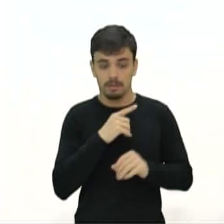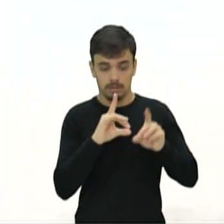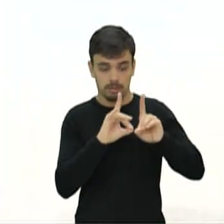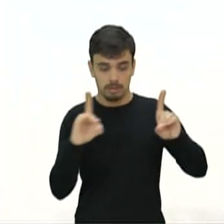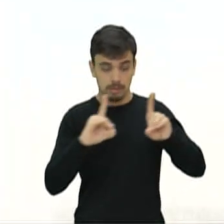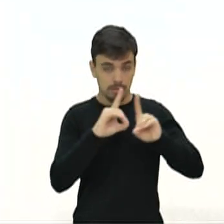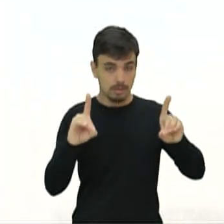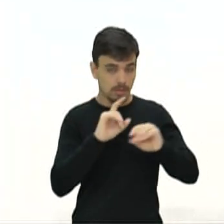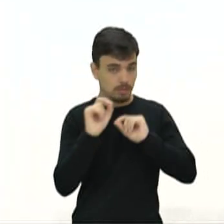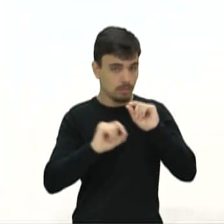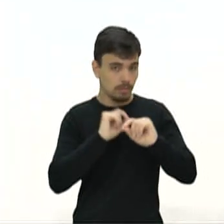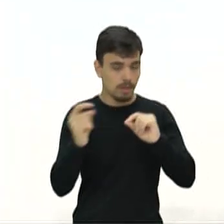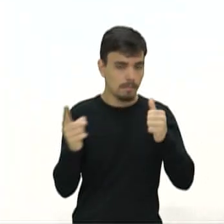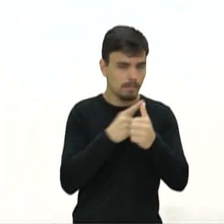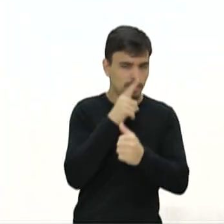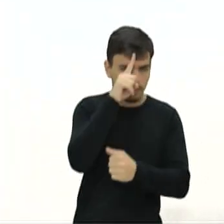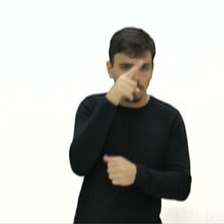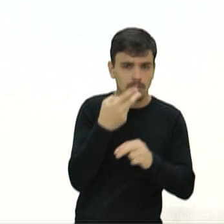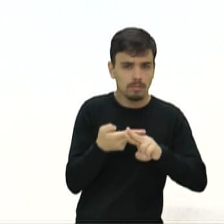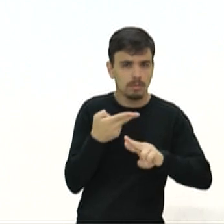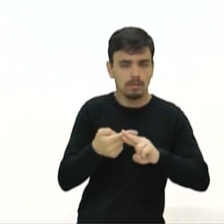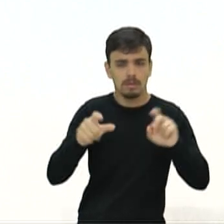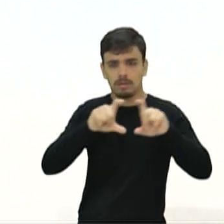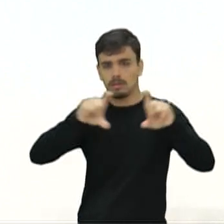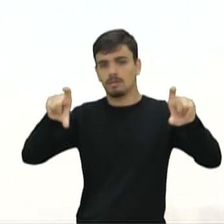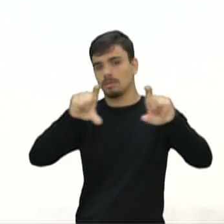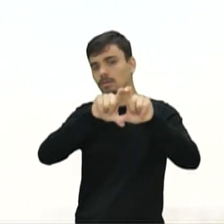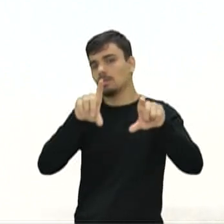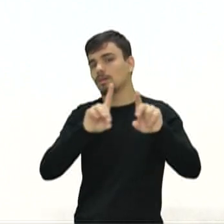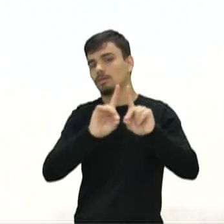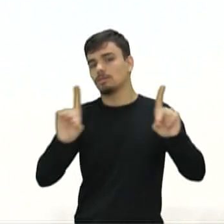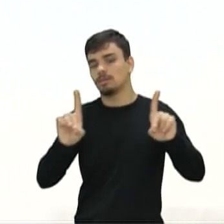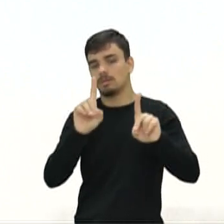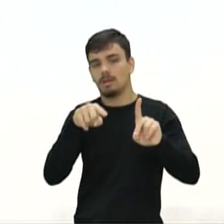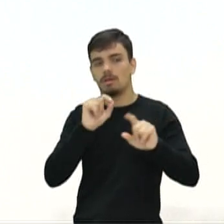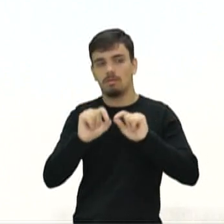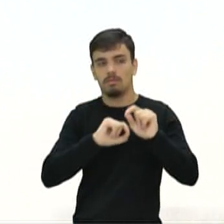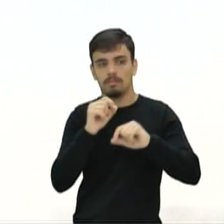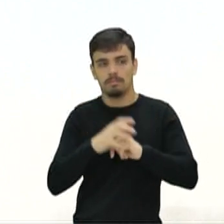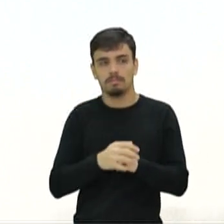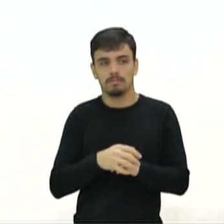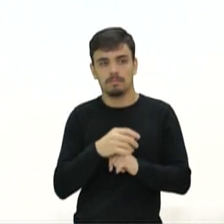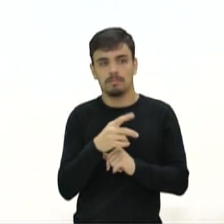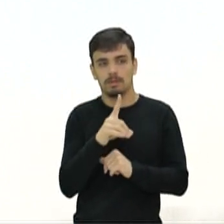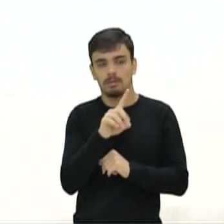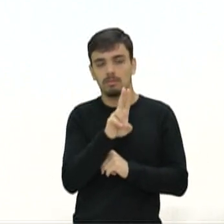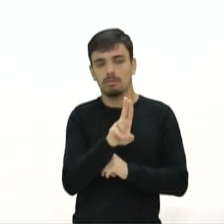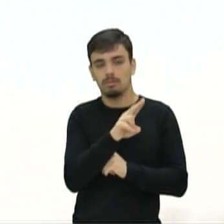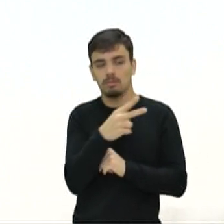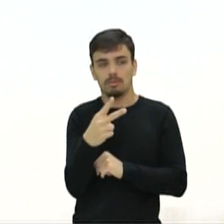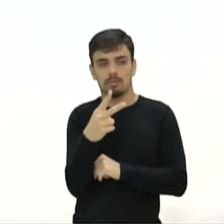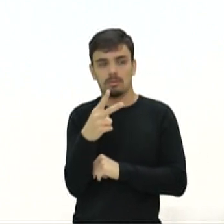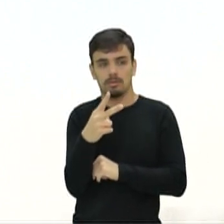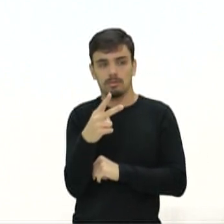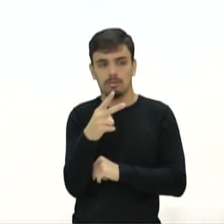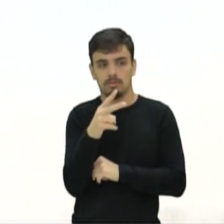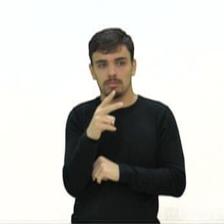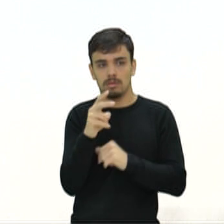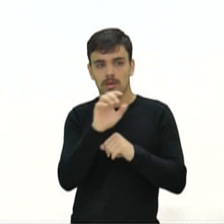É claro, a primeira ideia, eu vou usar a equação que tem a distância. O desnível de cargas é igual ao campo elétrico vezes a